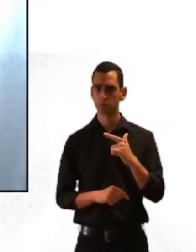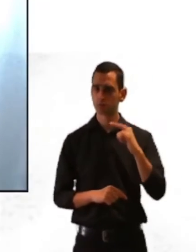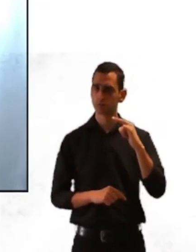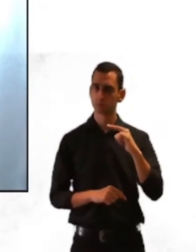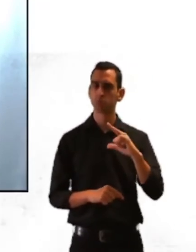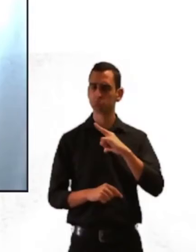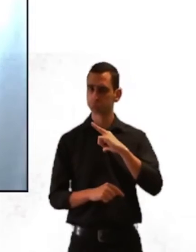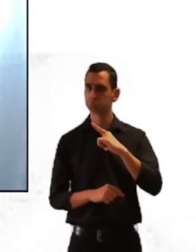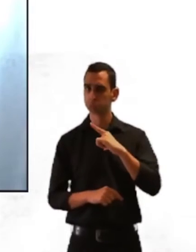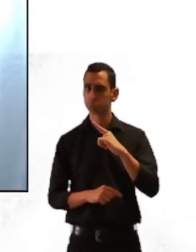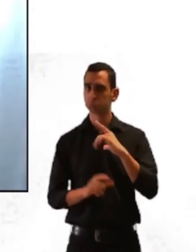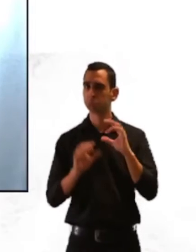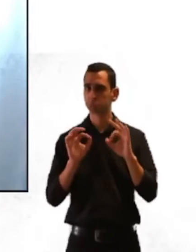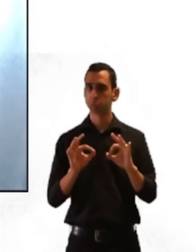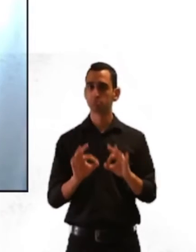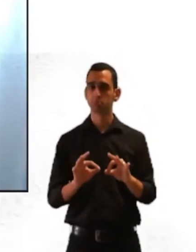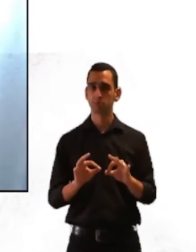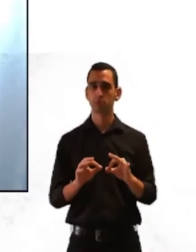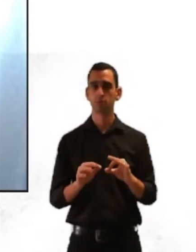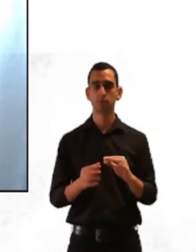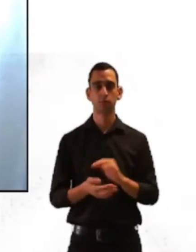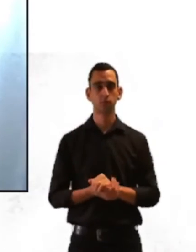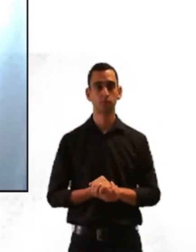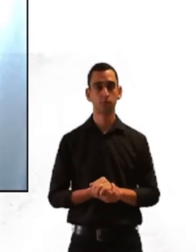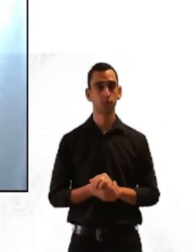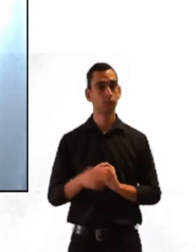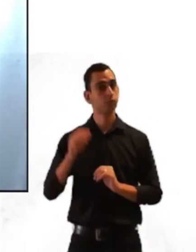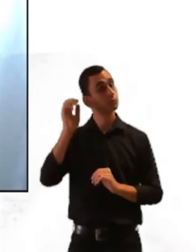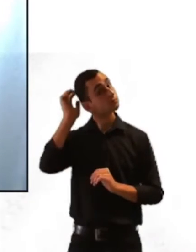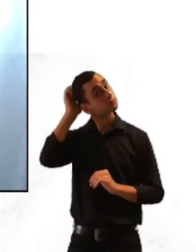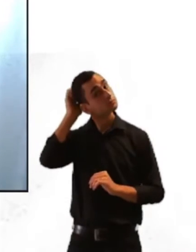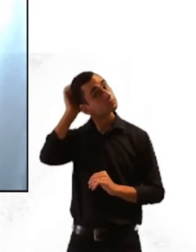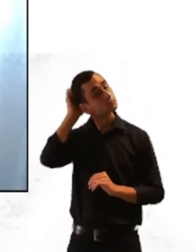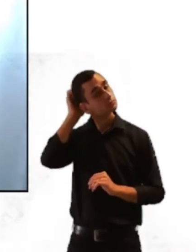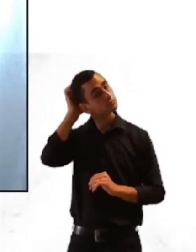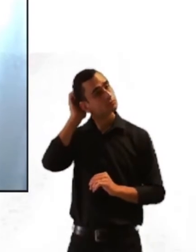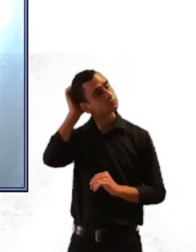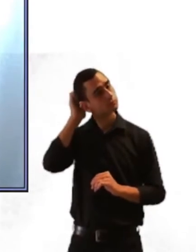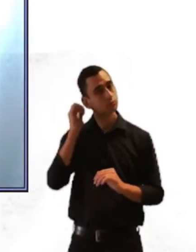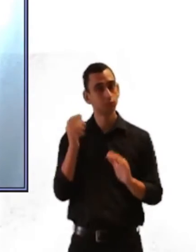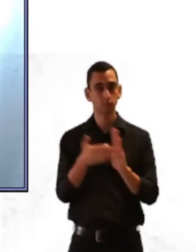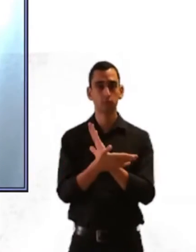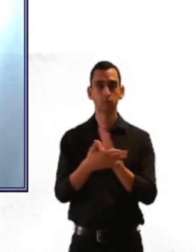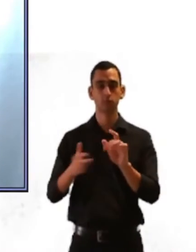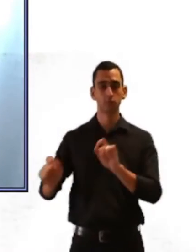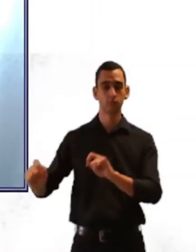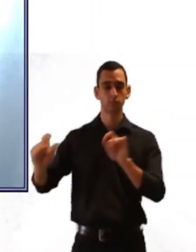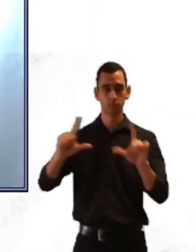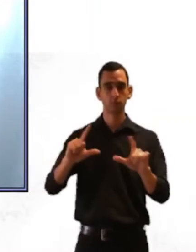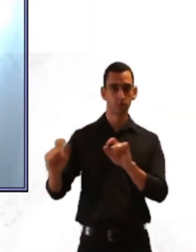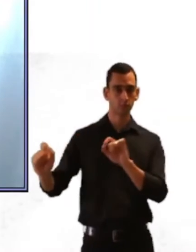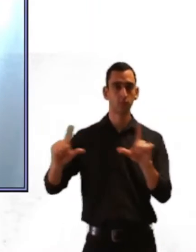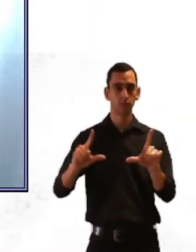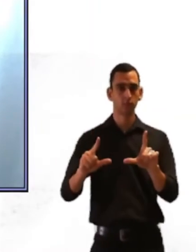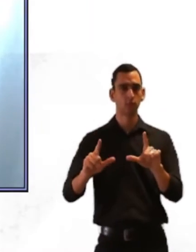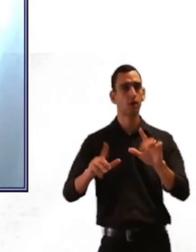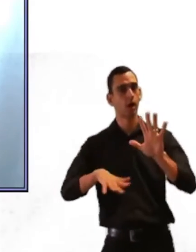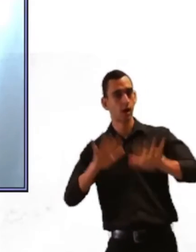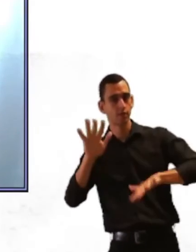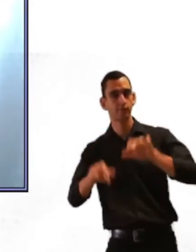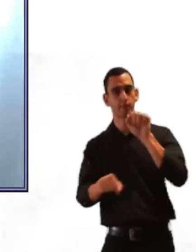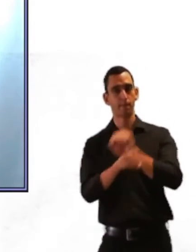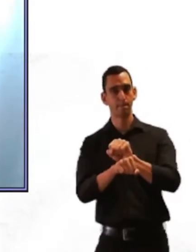Projetava no início, mas eu entendi que era uma opção do senhor depois parar de projetar. Ah, sim, foi uma opção minha de parar, justamente